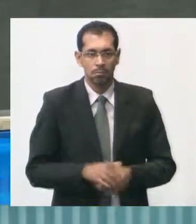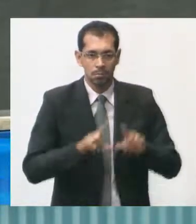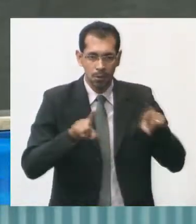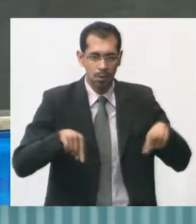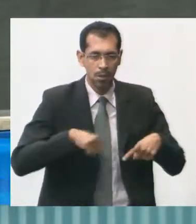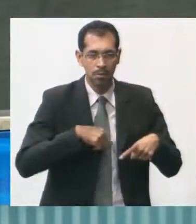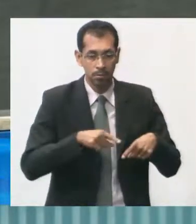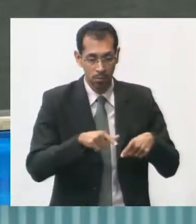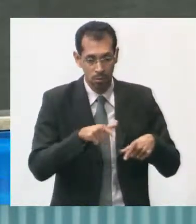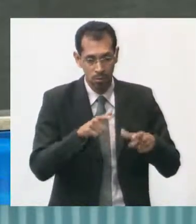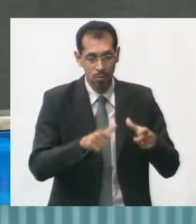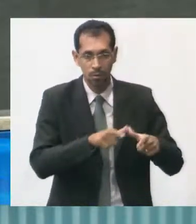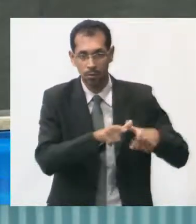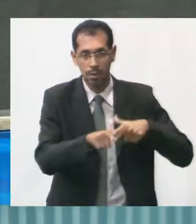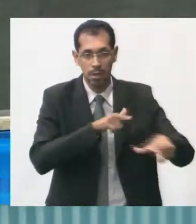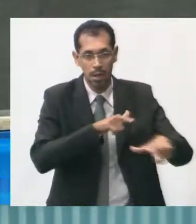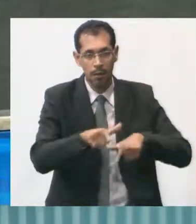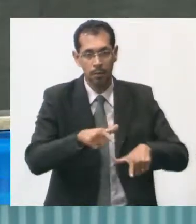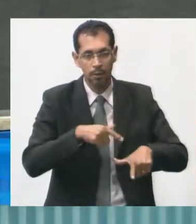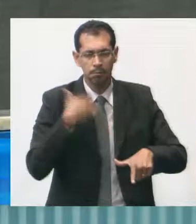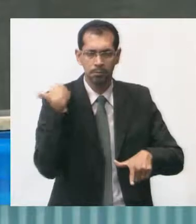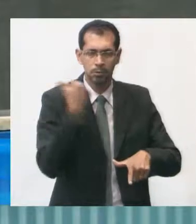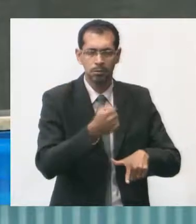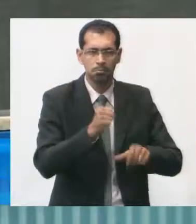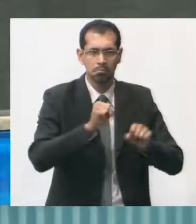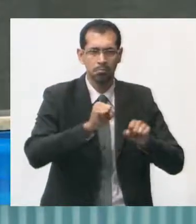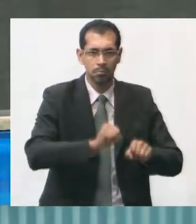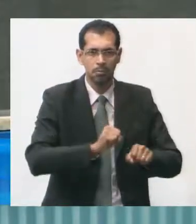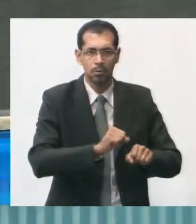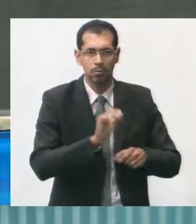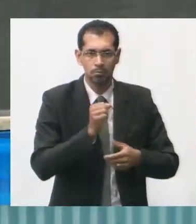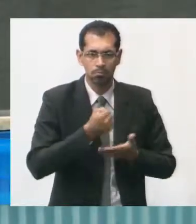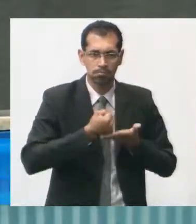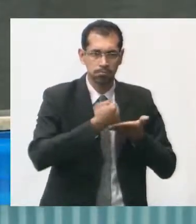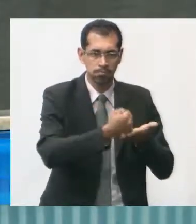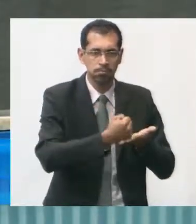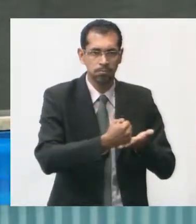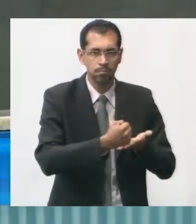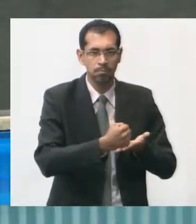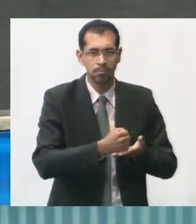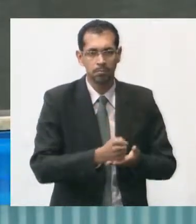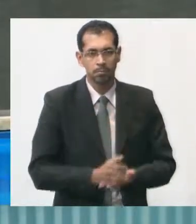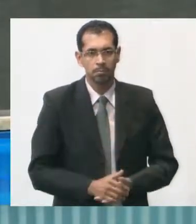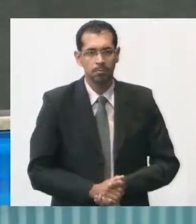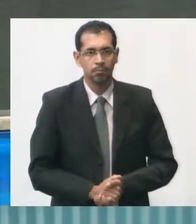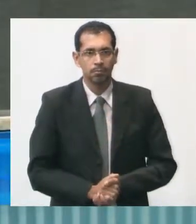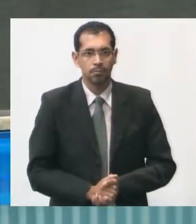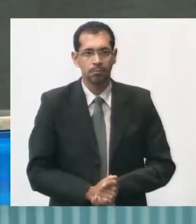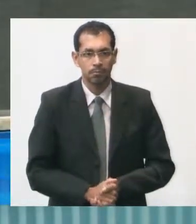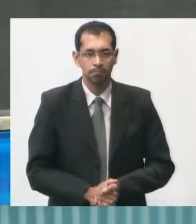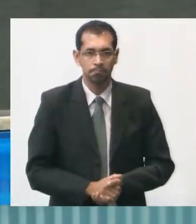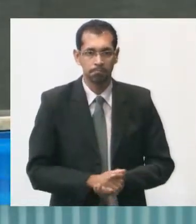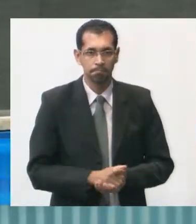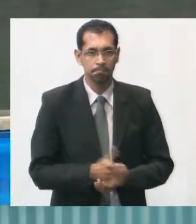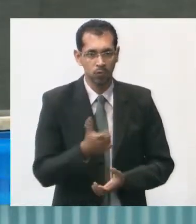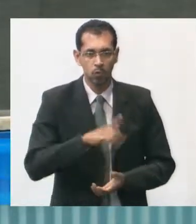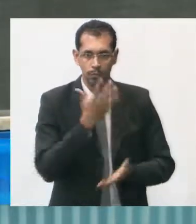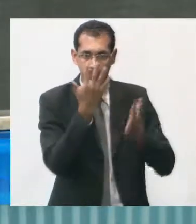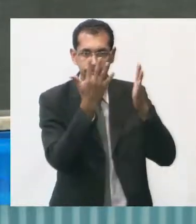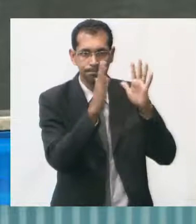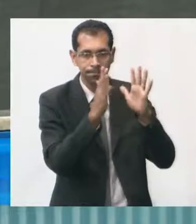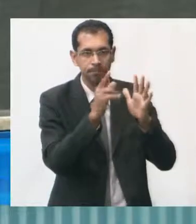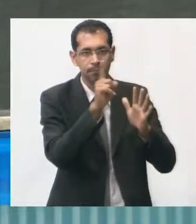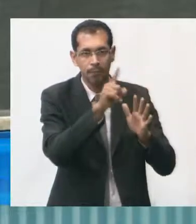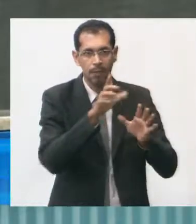as portas abertas para atendê-los lá na presidência. Então, fica aqui os nossos parabéns a toda a chapa